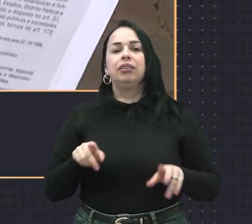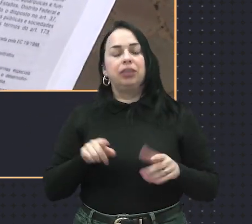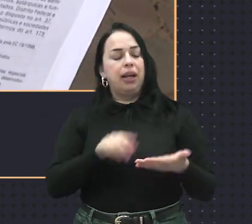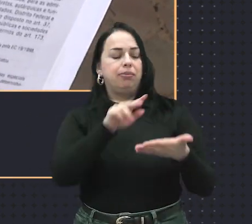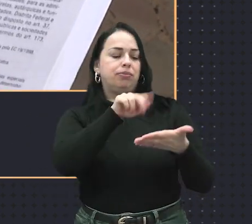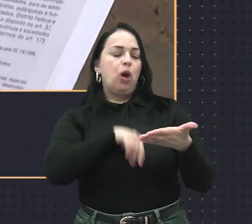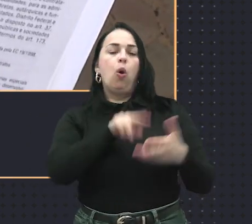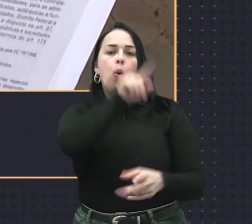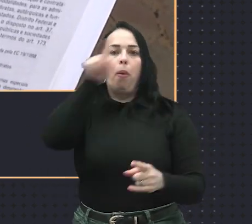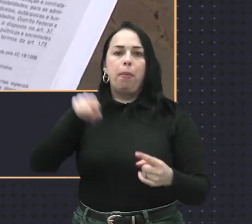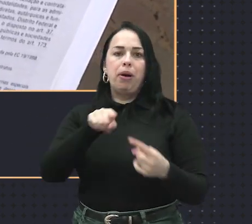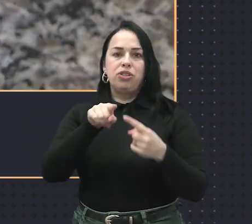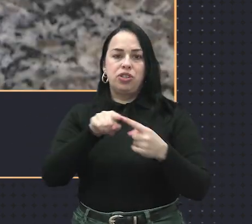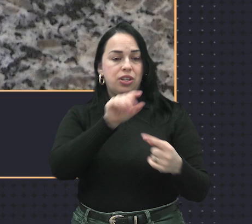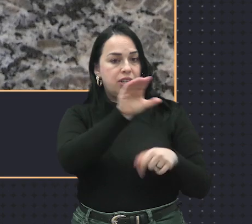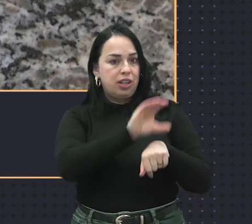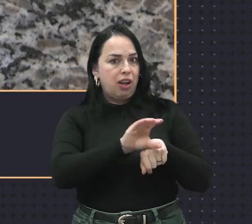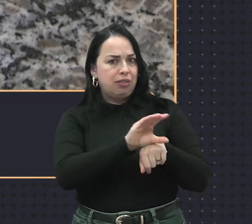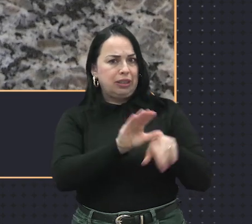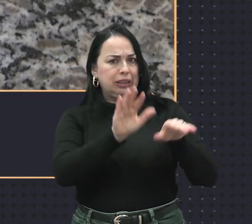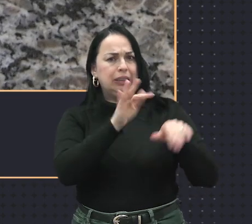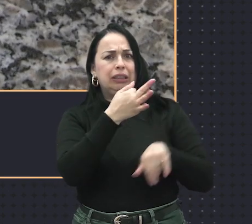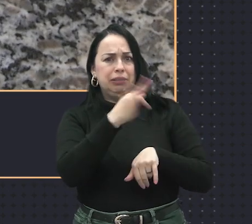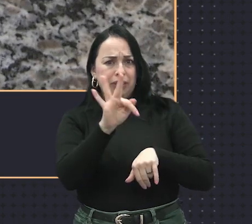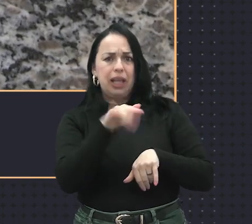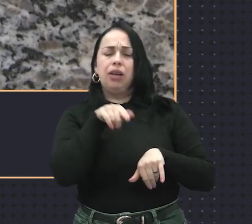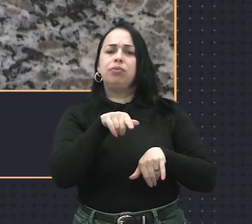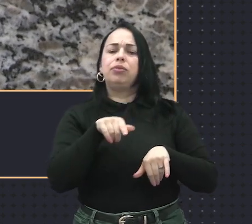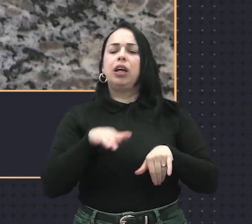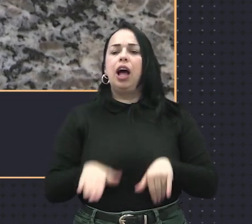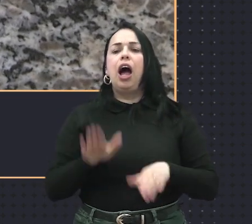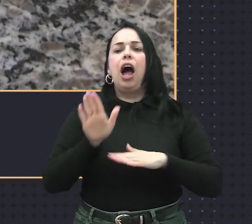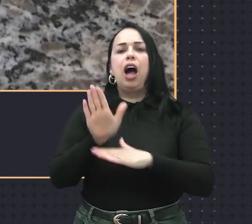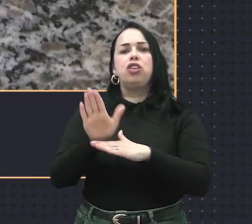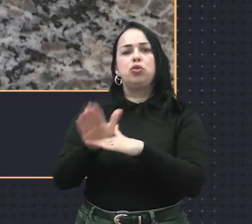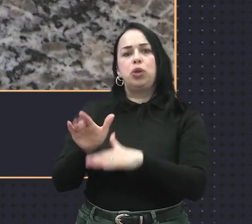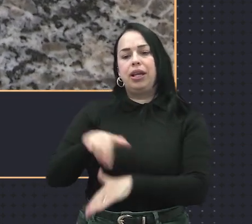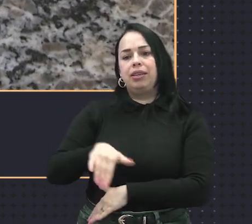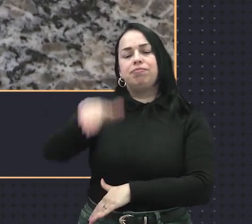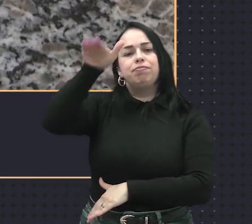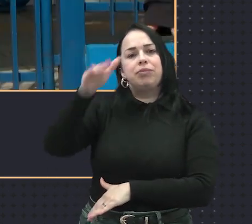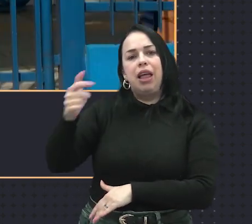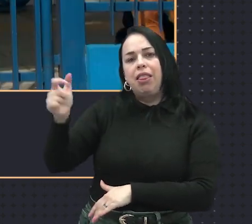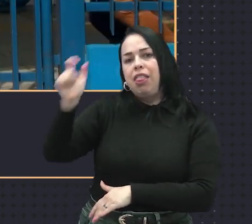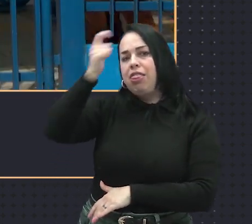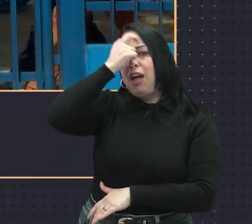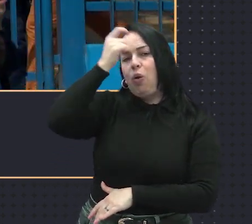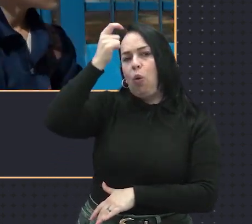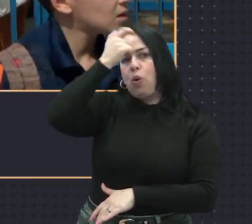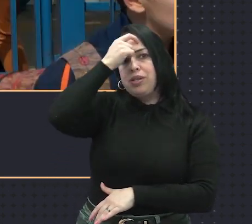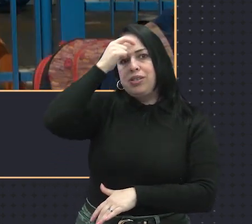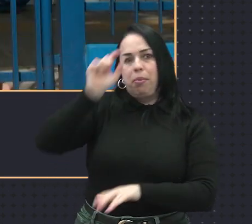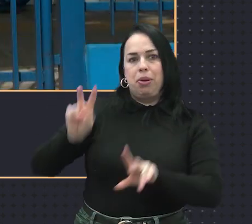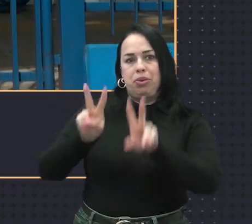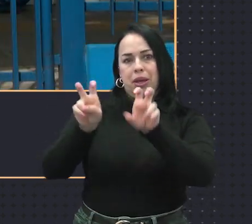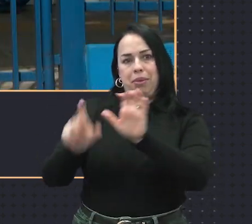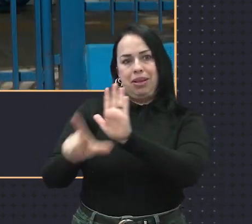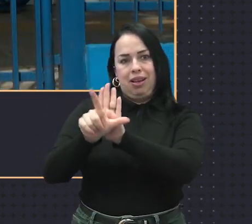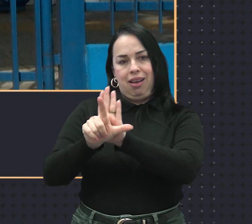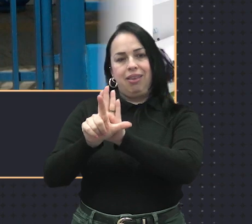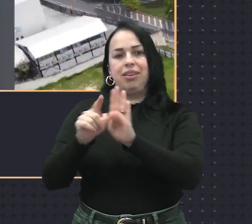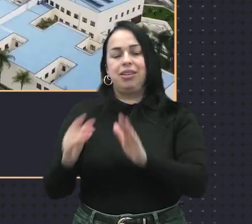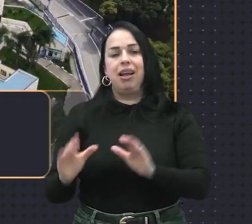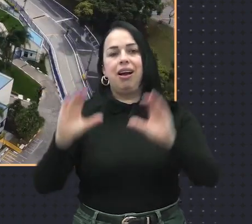que a Constituição em miúdos ajude a formar adultos conscientes sobre as leis do país e do nosso papel em